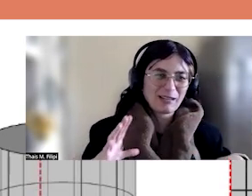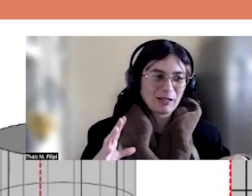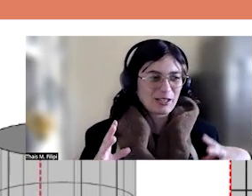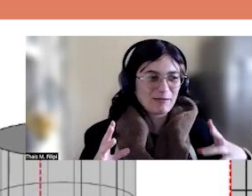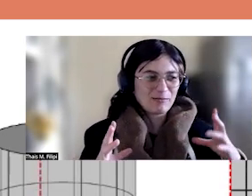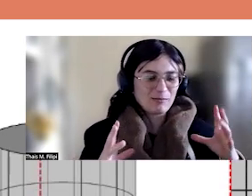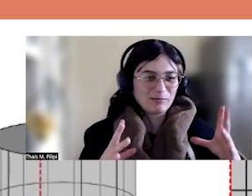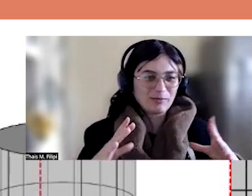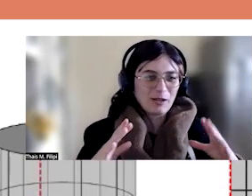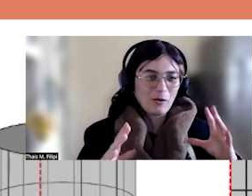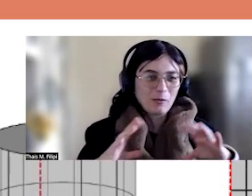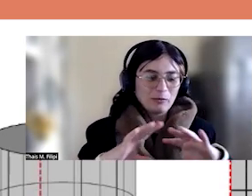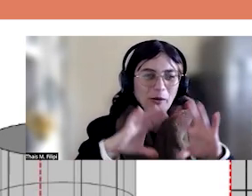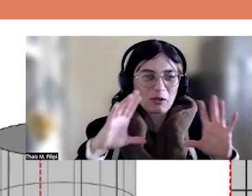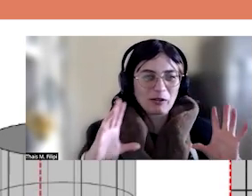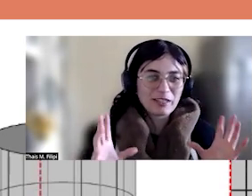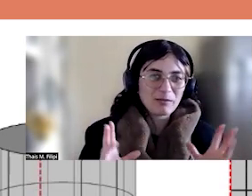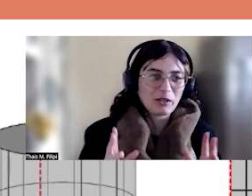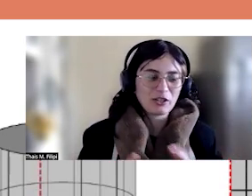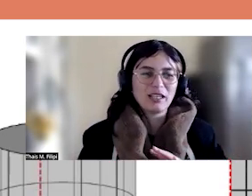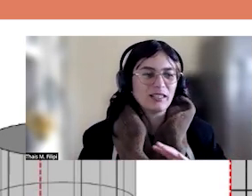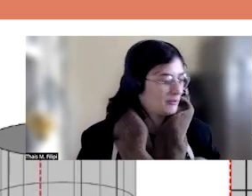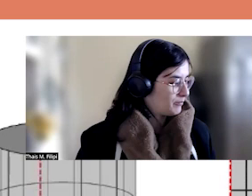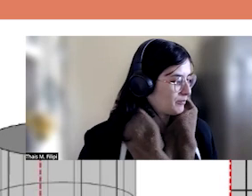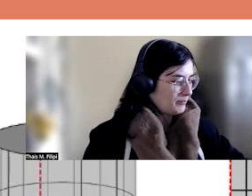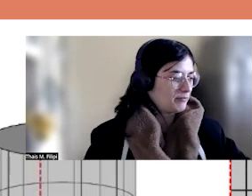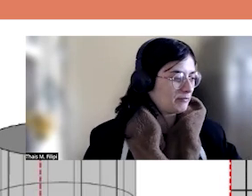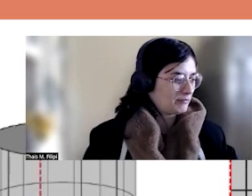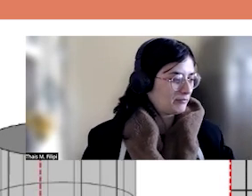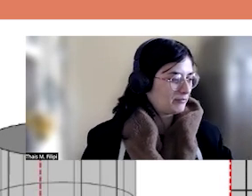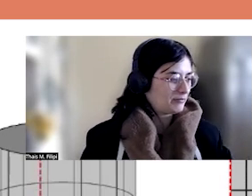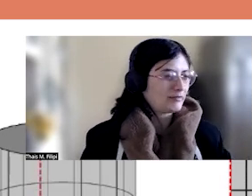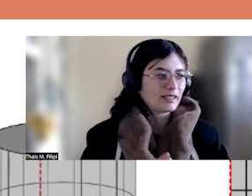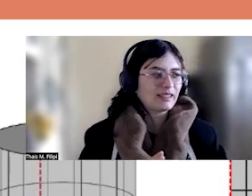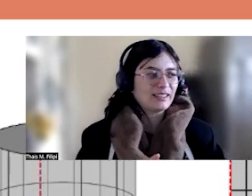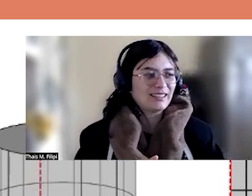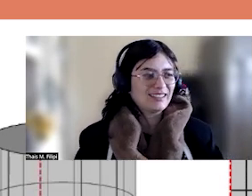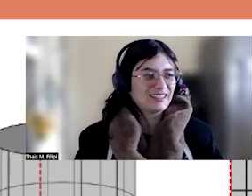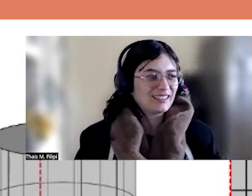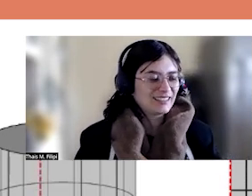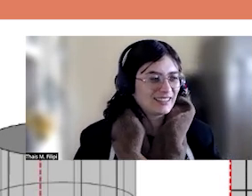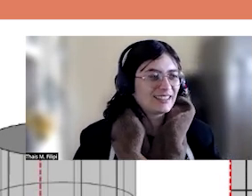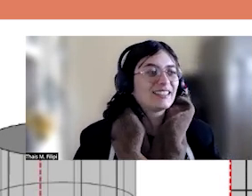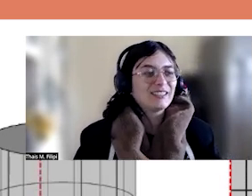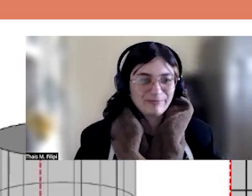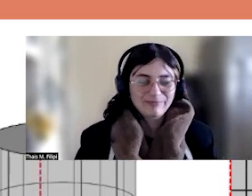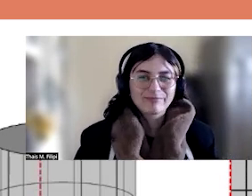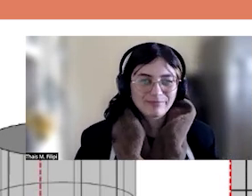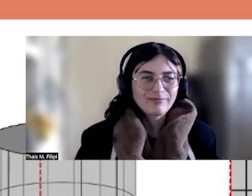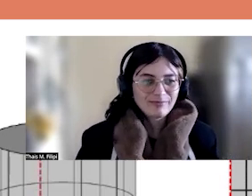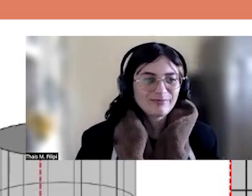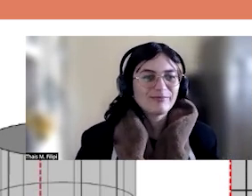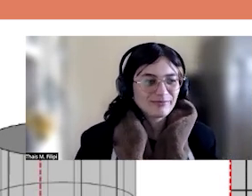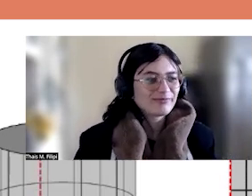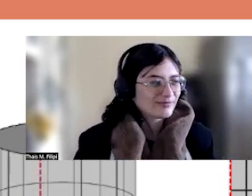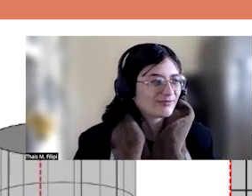é exatamente, não tem uma superfície bonitinha. É, não é uma esfera perfeita. A gente queria que fosse, mas